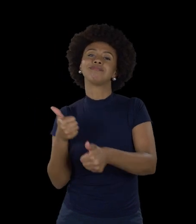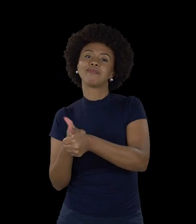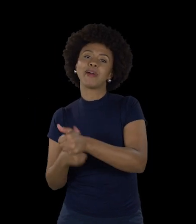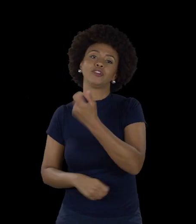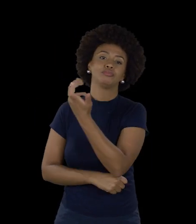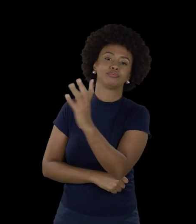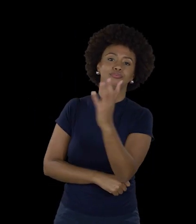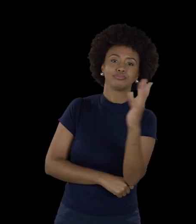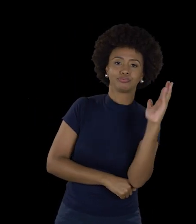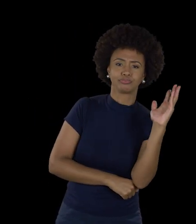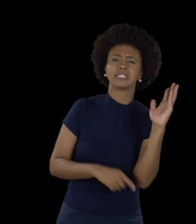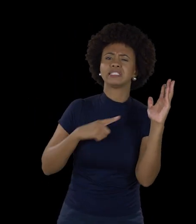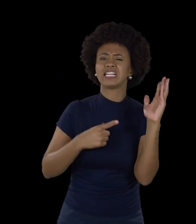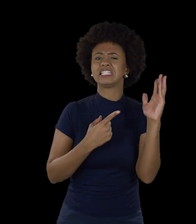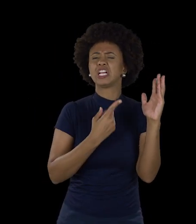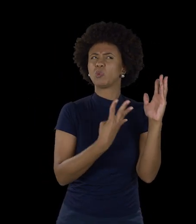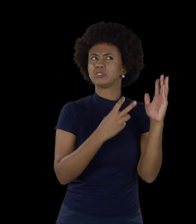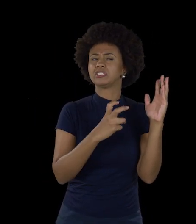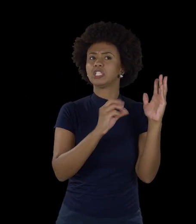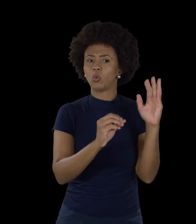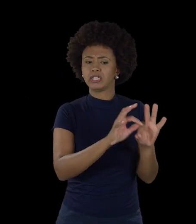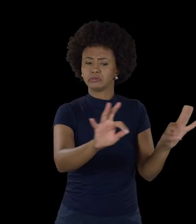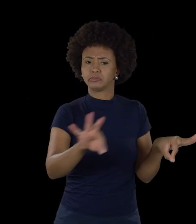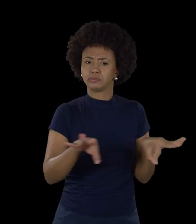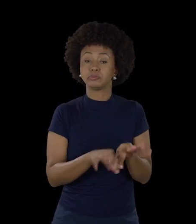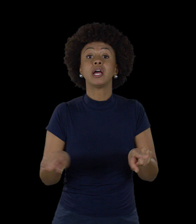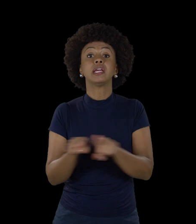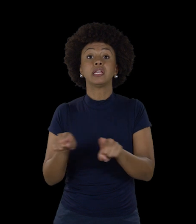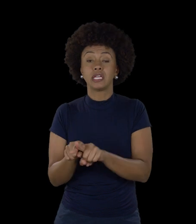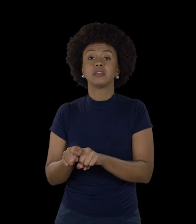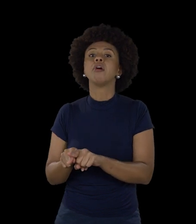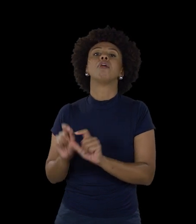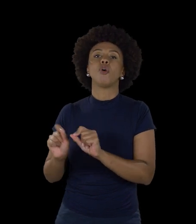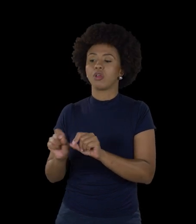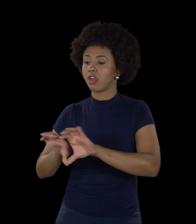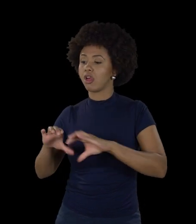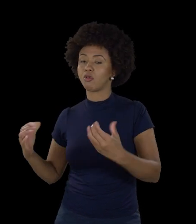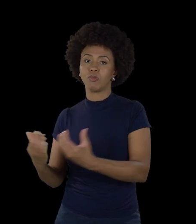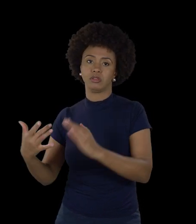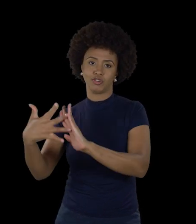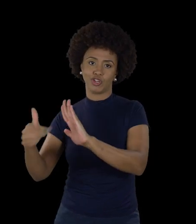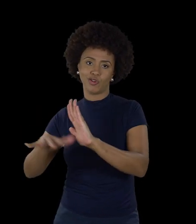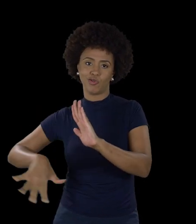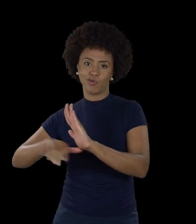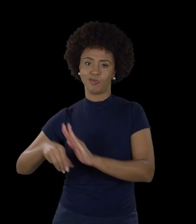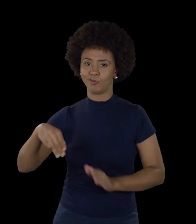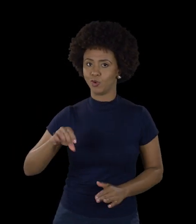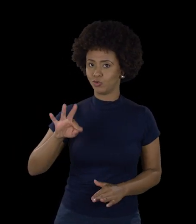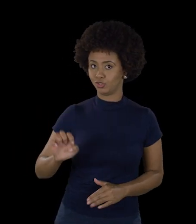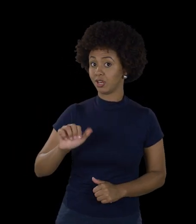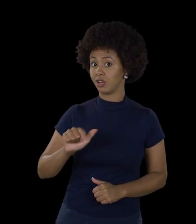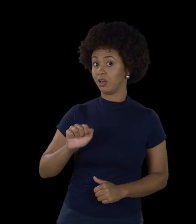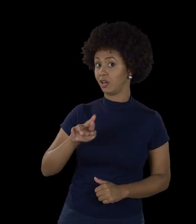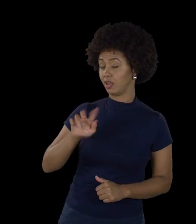seus 450 hectares, e ao lado da comunidade quilombola de Monte Alegre. Em 2003, com o apoio da